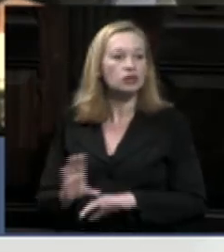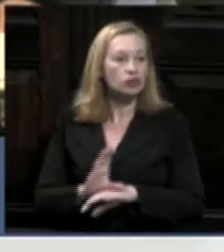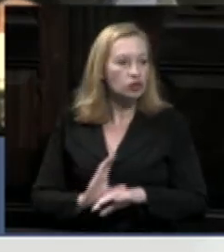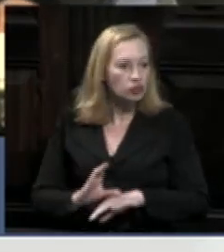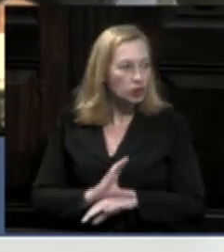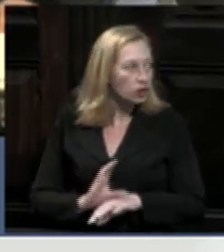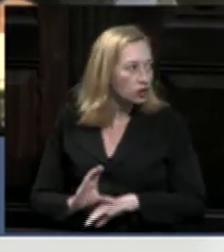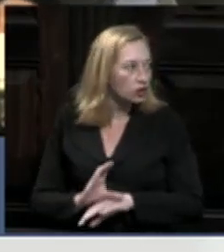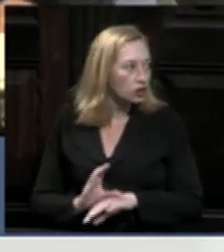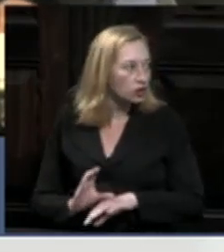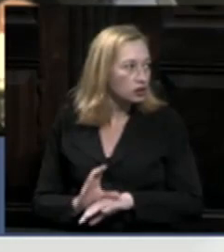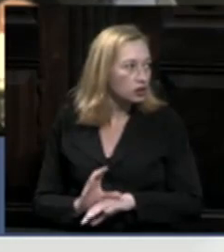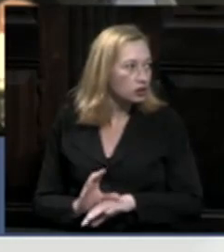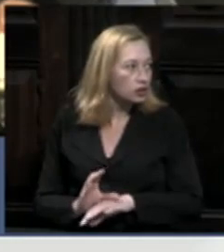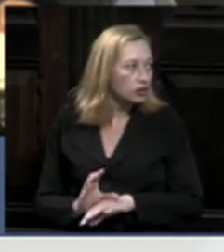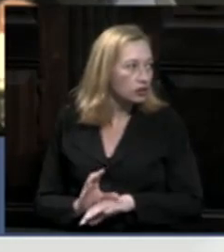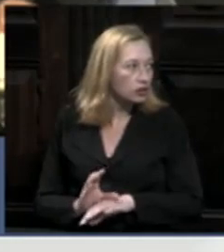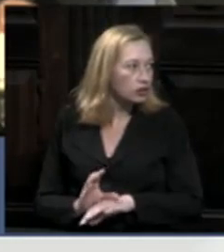públicos morava